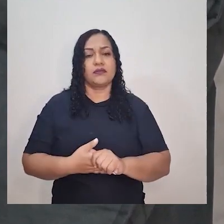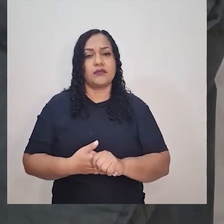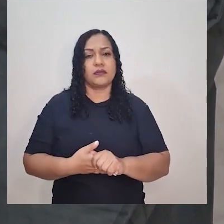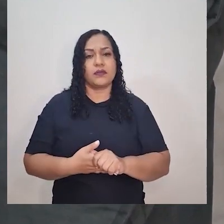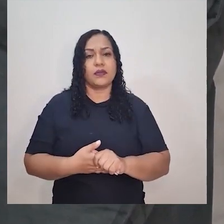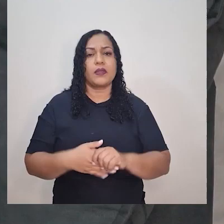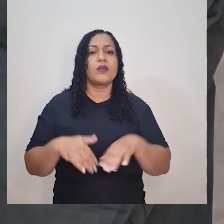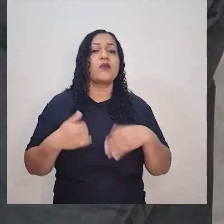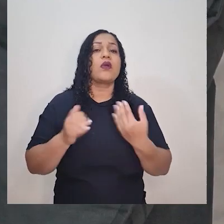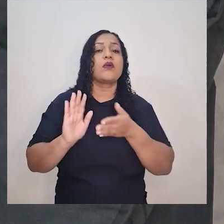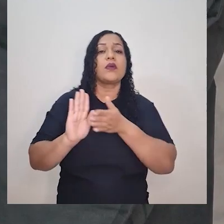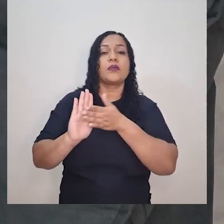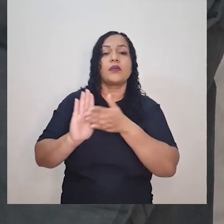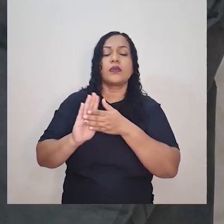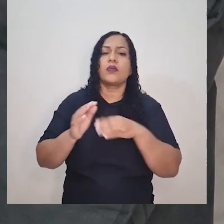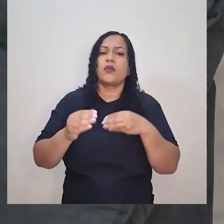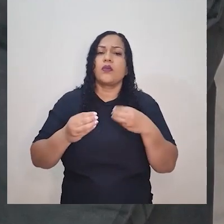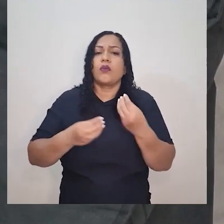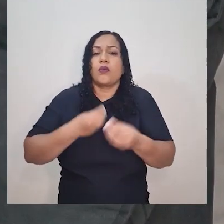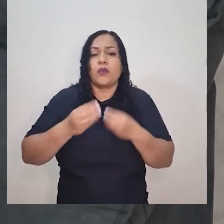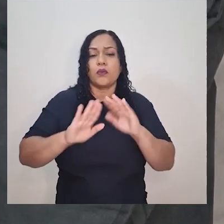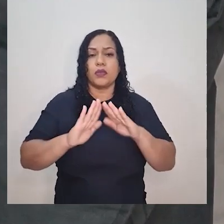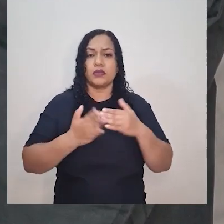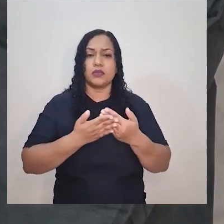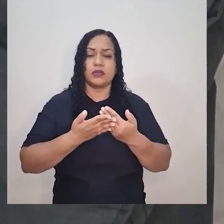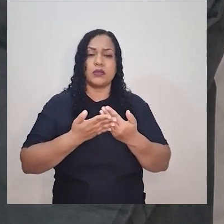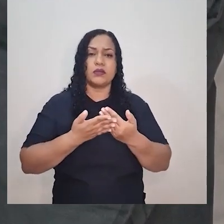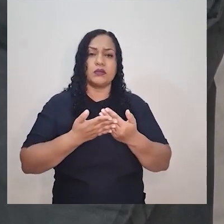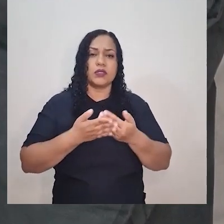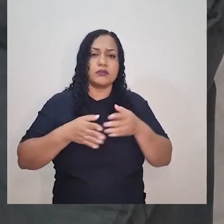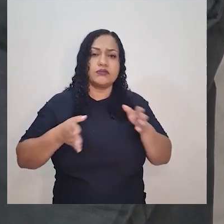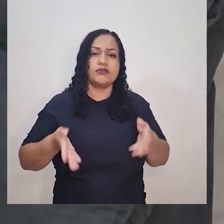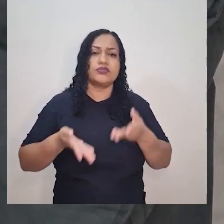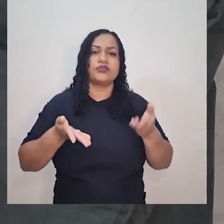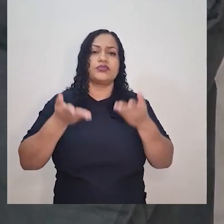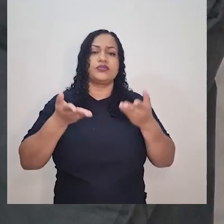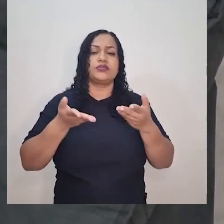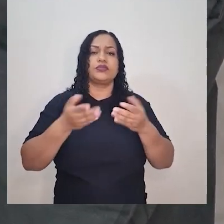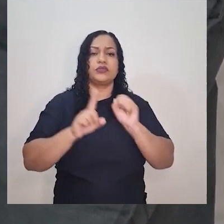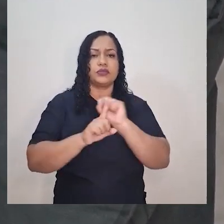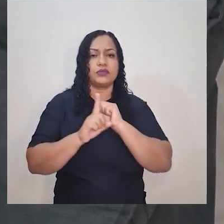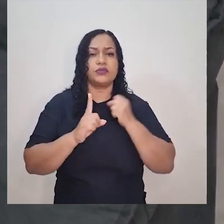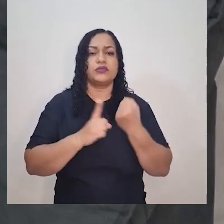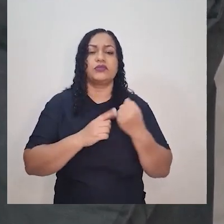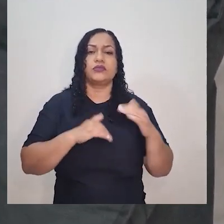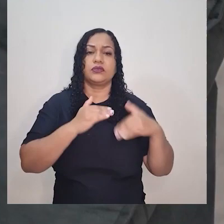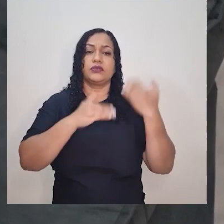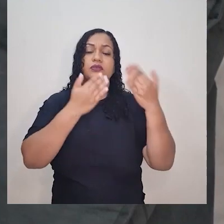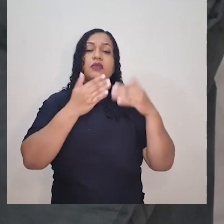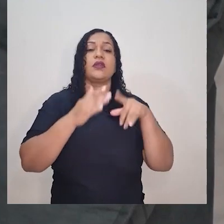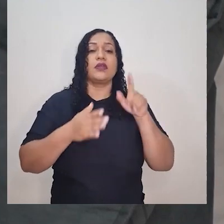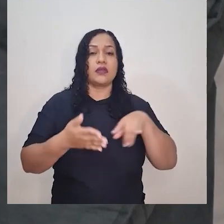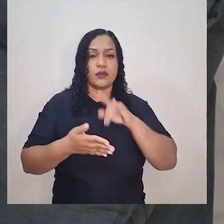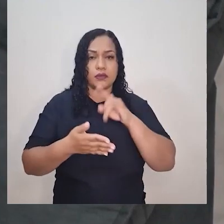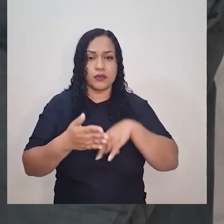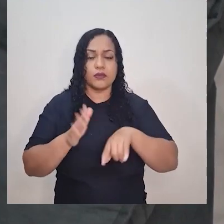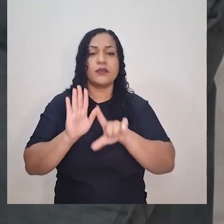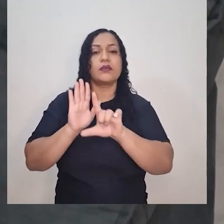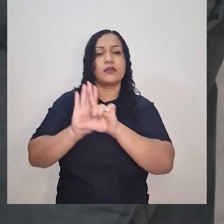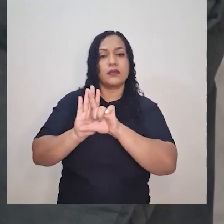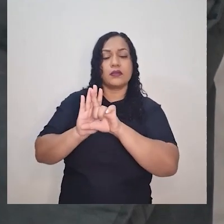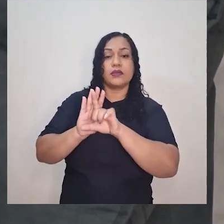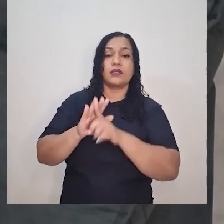Como que a escola pode contribuir para a sociedade. E por ser um documento legal, está previsto tanto na nossa